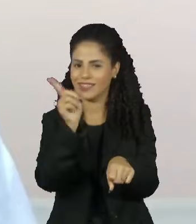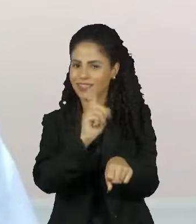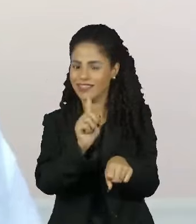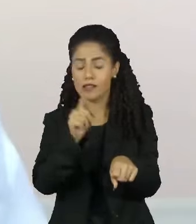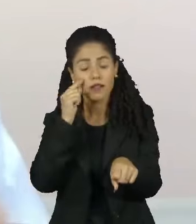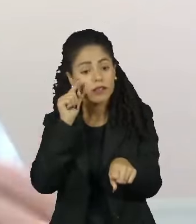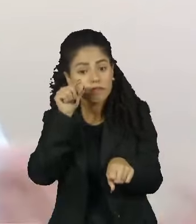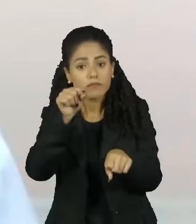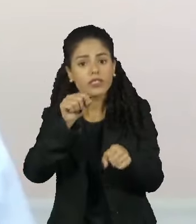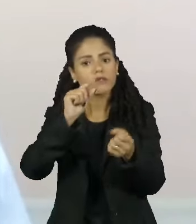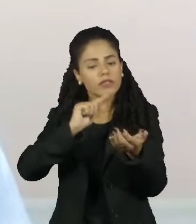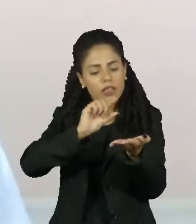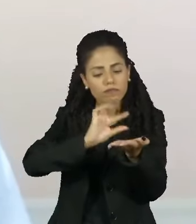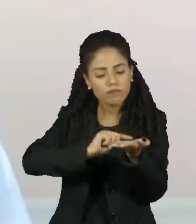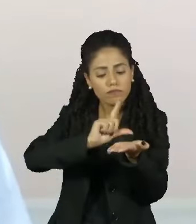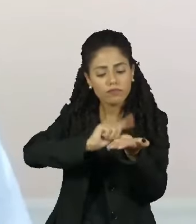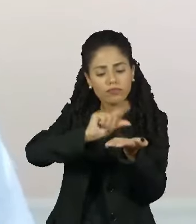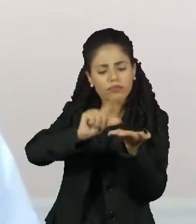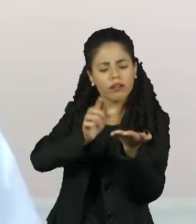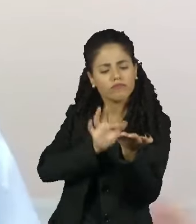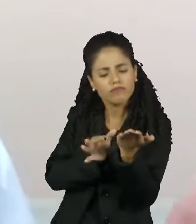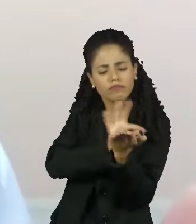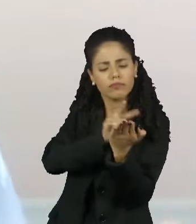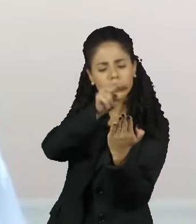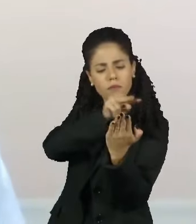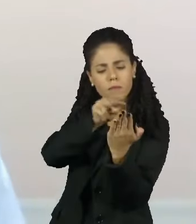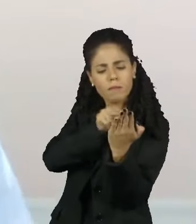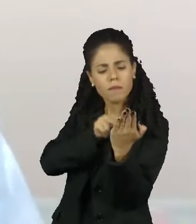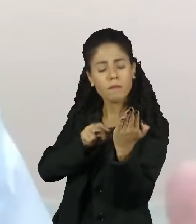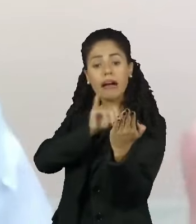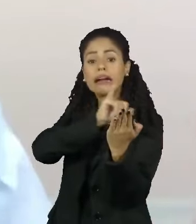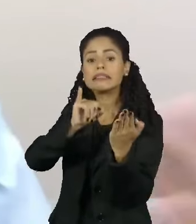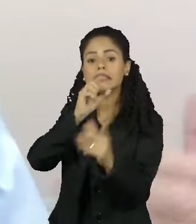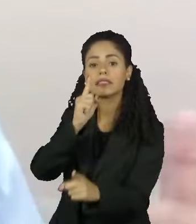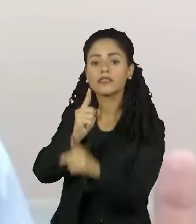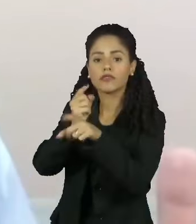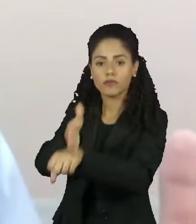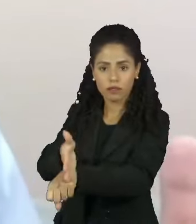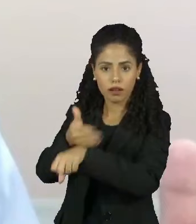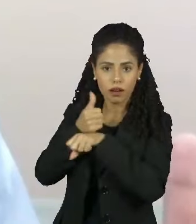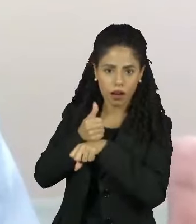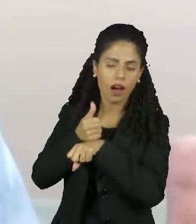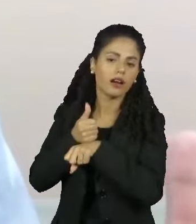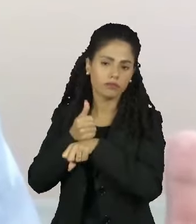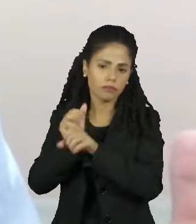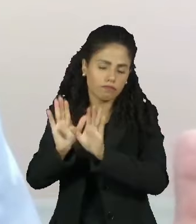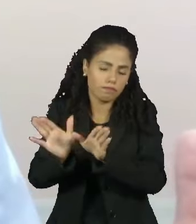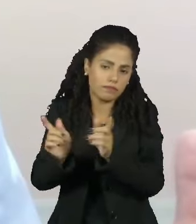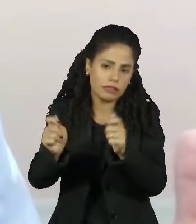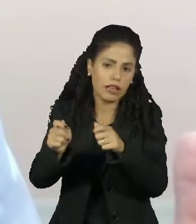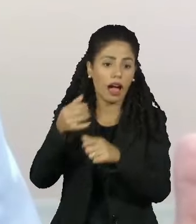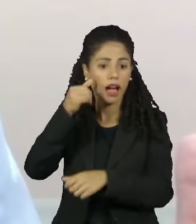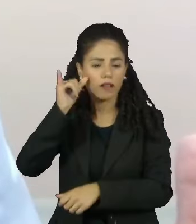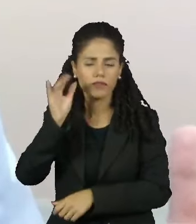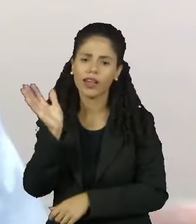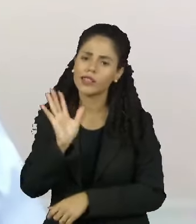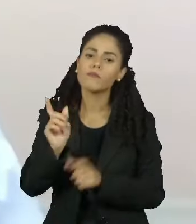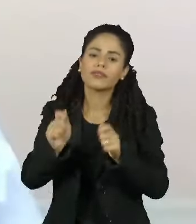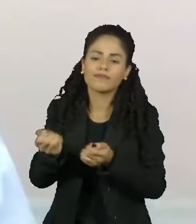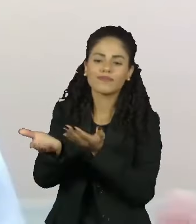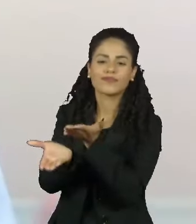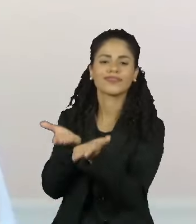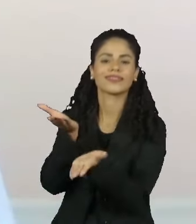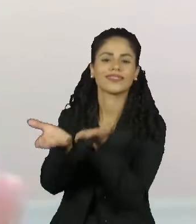que, se você conseguir identificar precocemente, isso não é propriamente a prevenção, mas